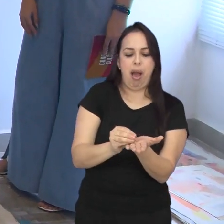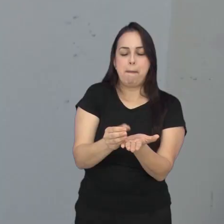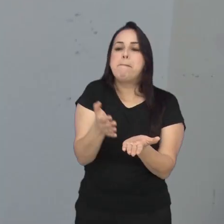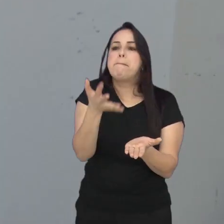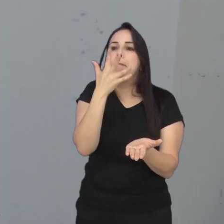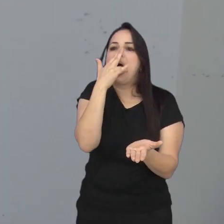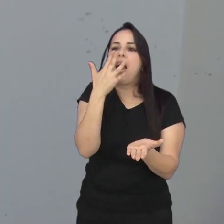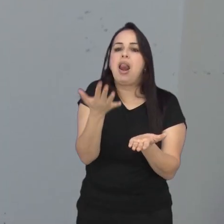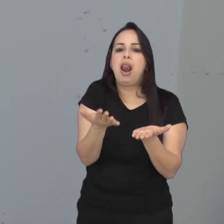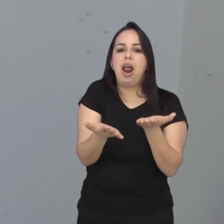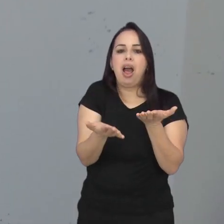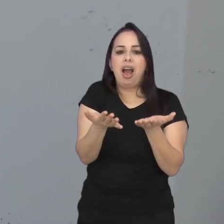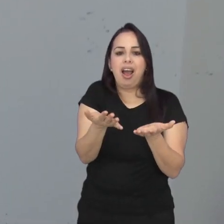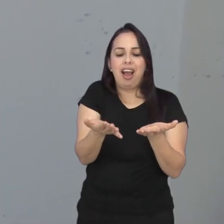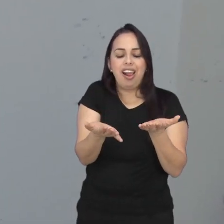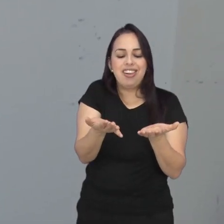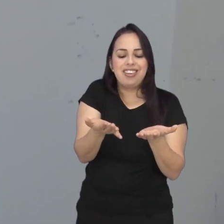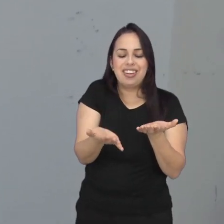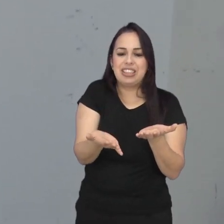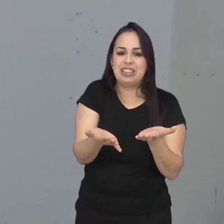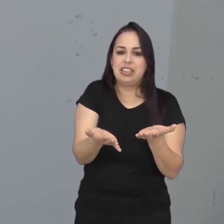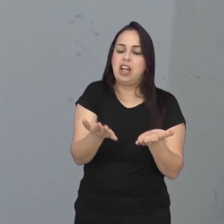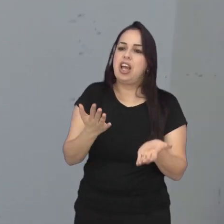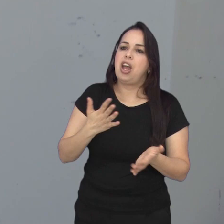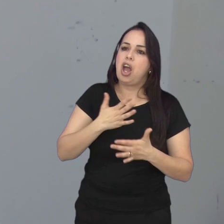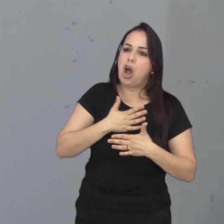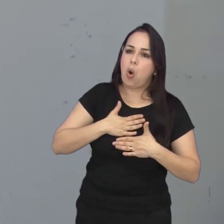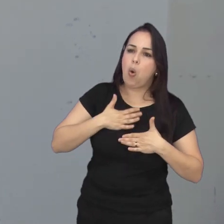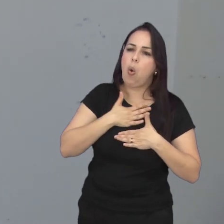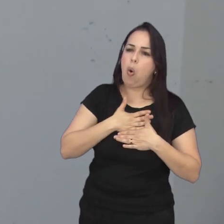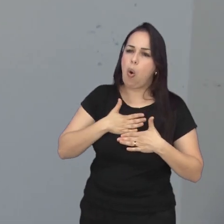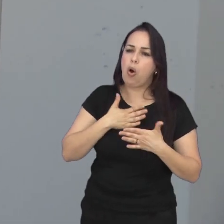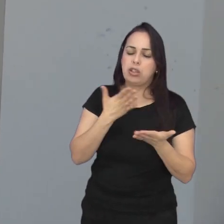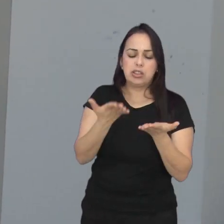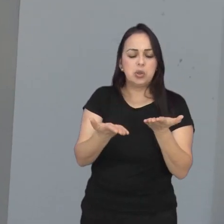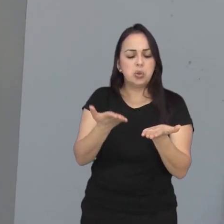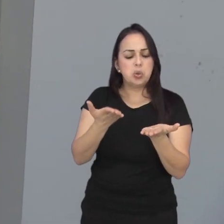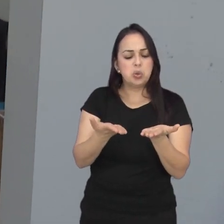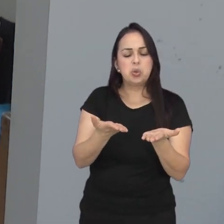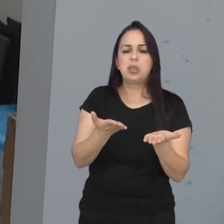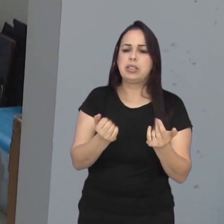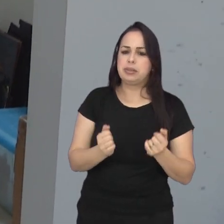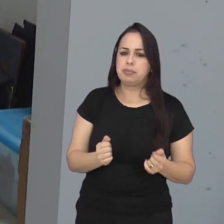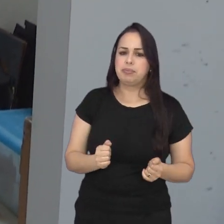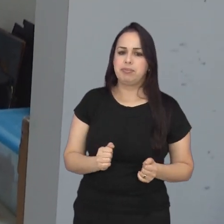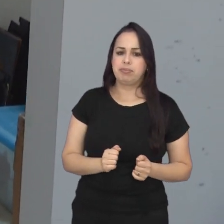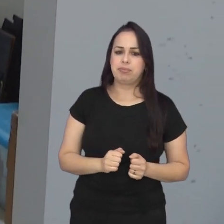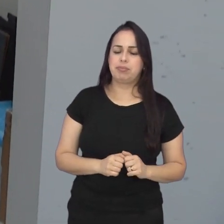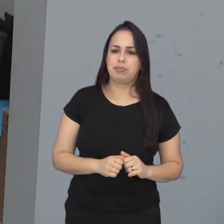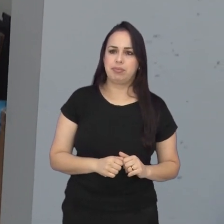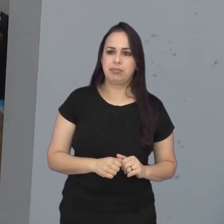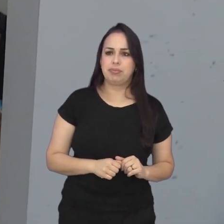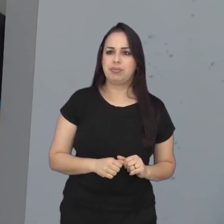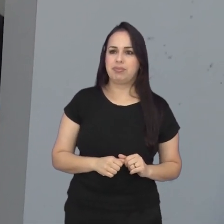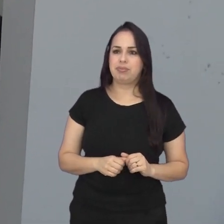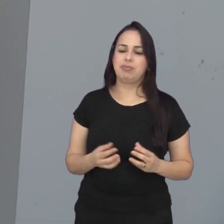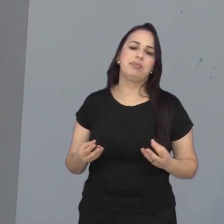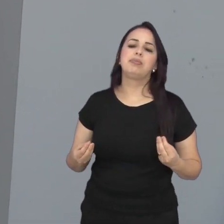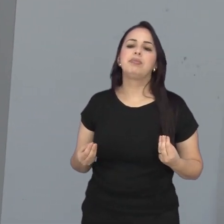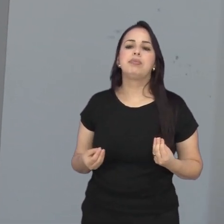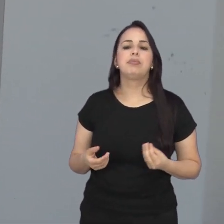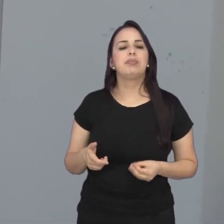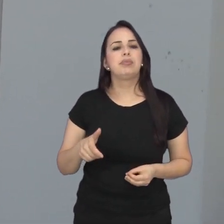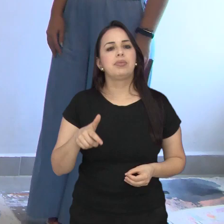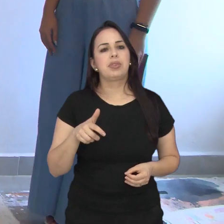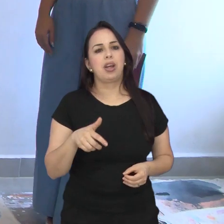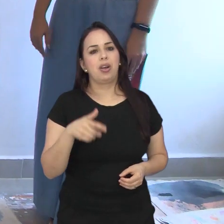equilíbrio, muitas vezes, depois que eu terminei o trabalho, né? Eu gosto bastante do preto por causa disso.